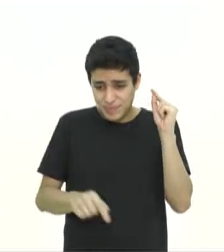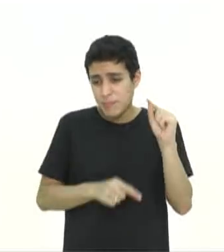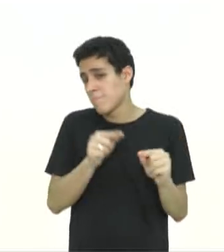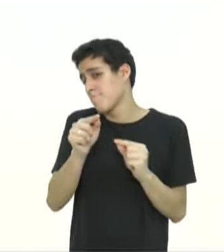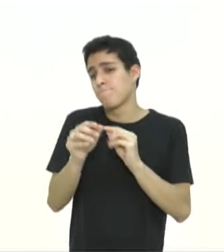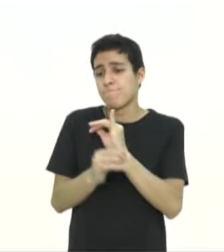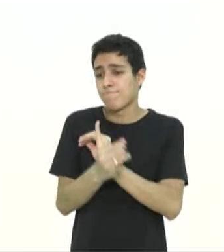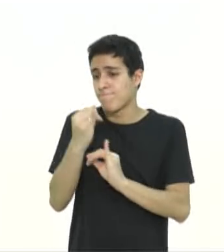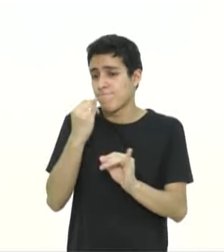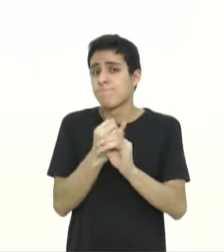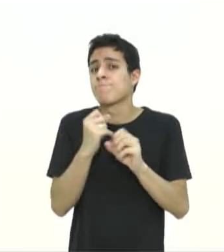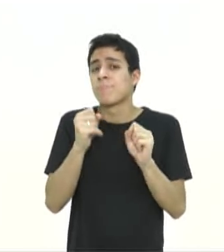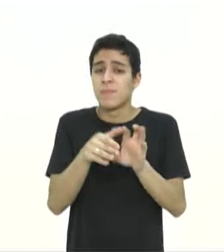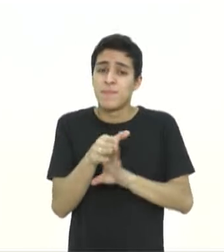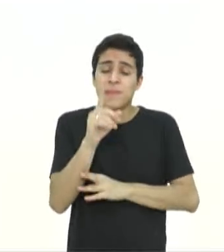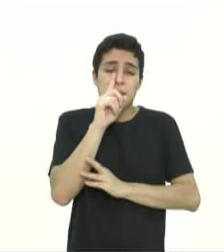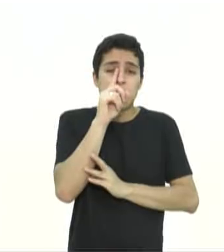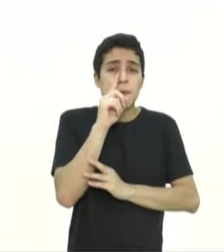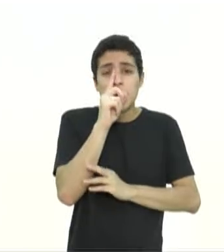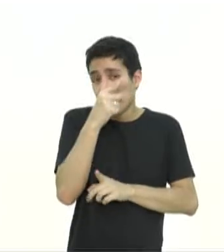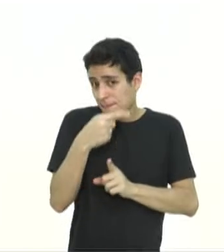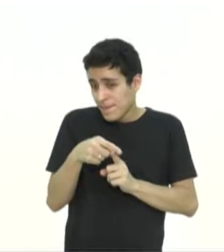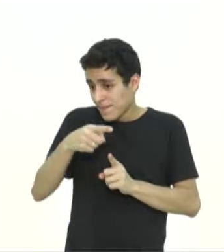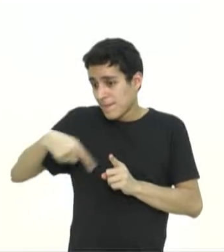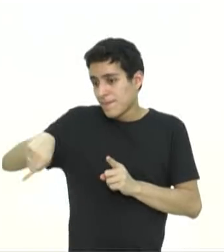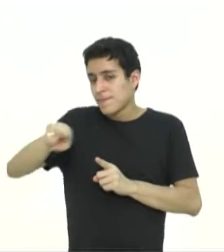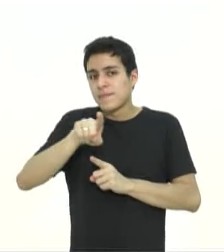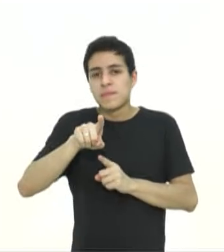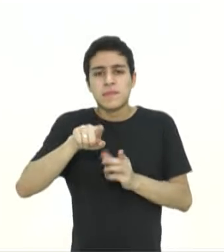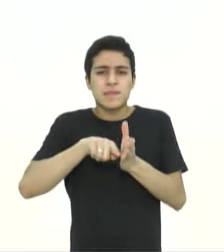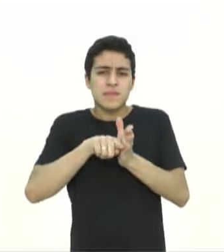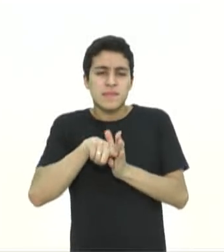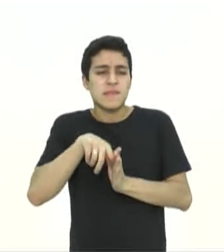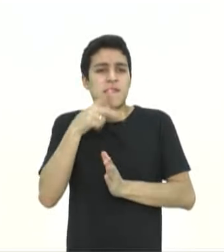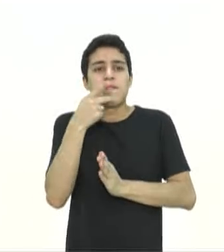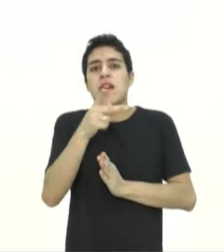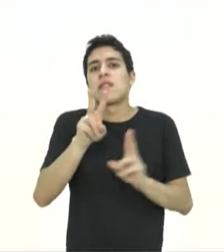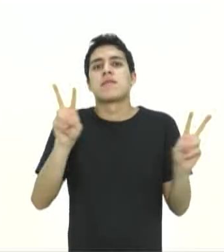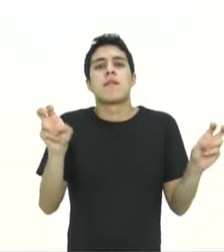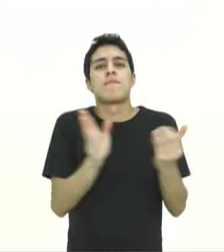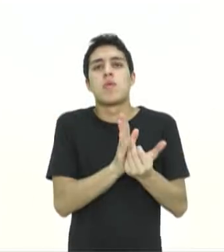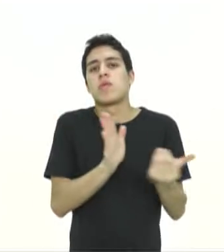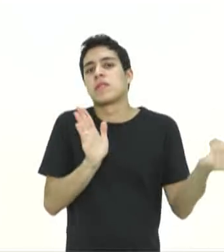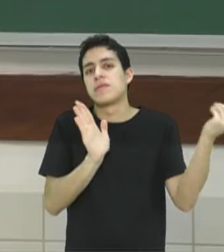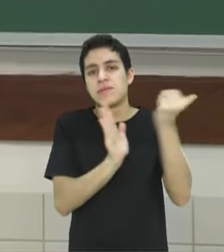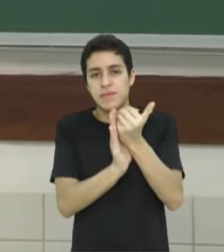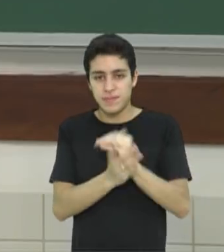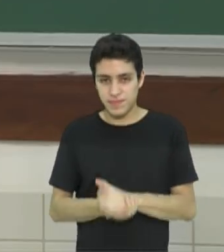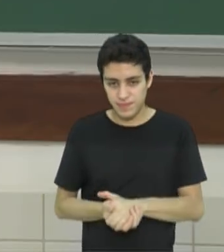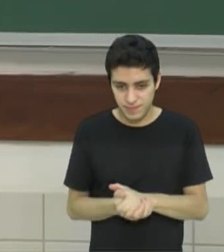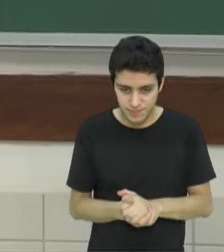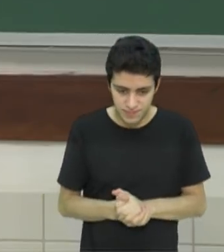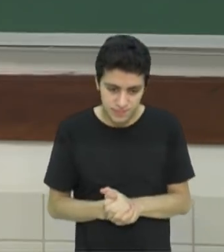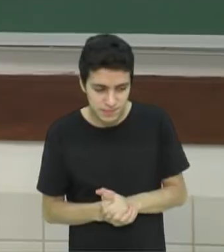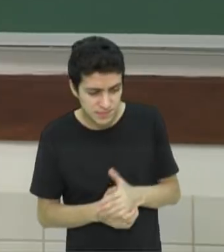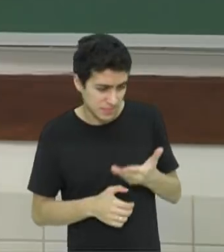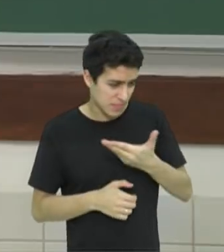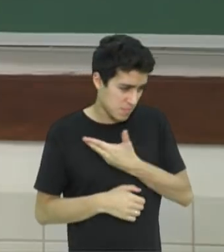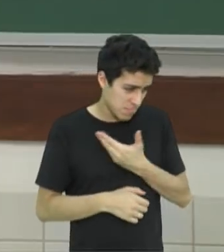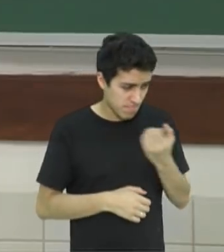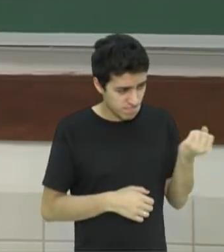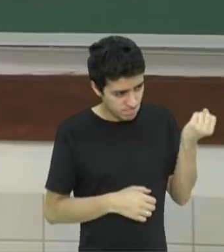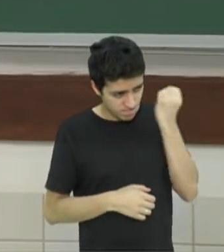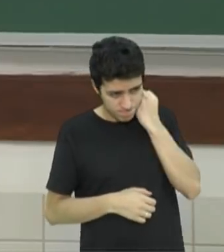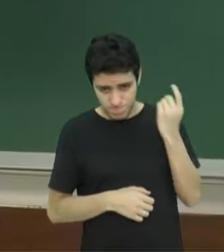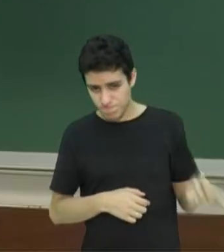ser uma perigosa conselheira, pois geralmente os resultados são exagerados. Então, quando ele disse que o amigo disse que era